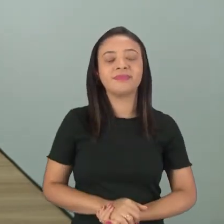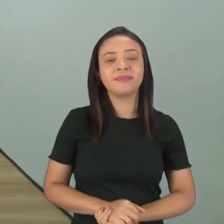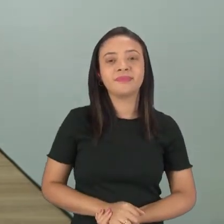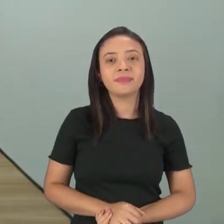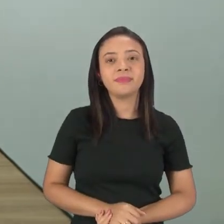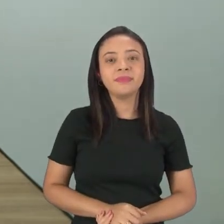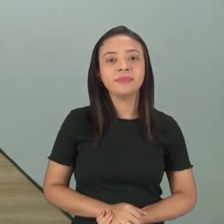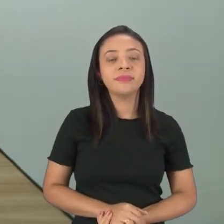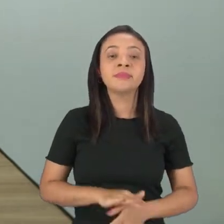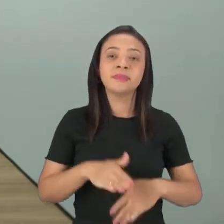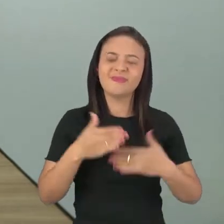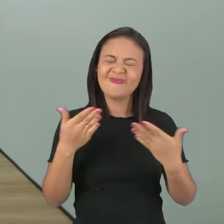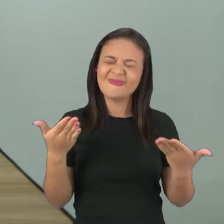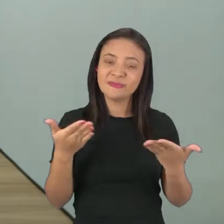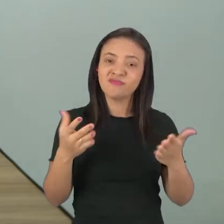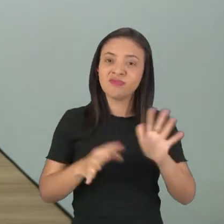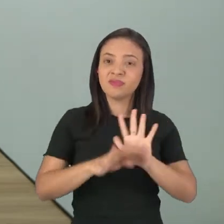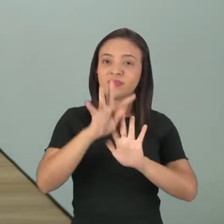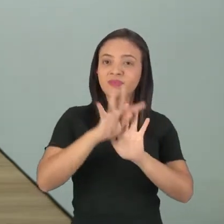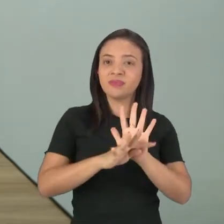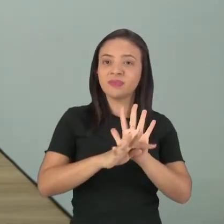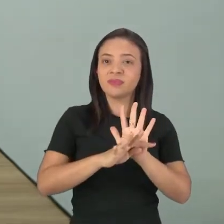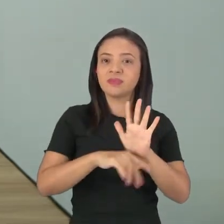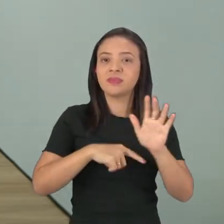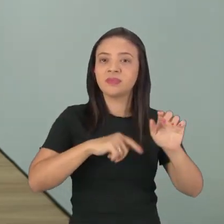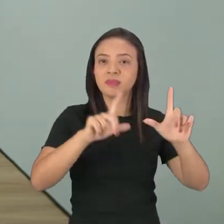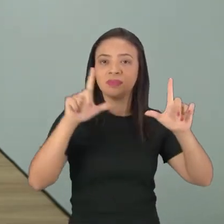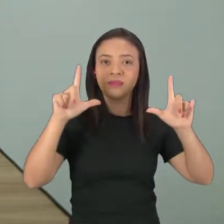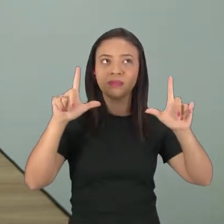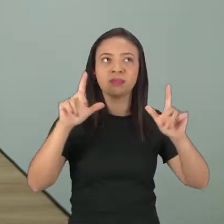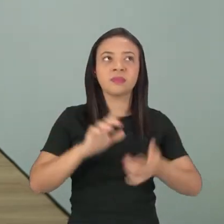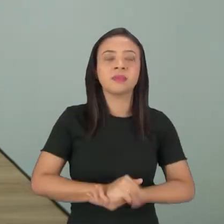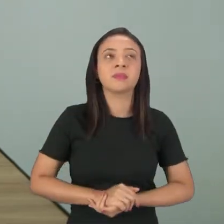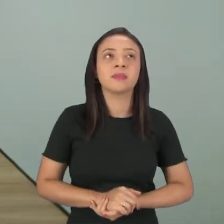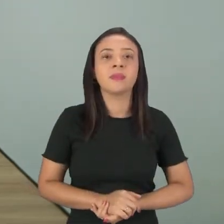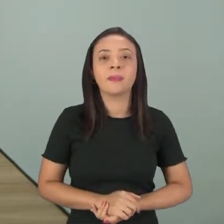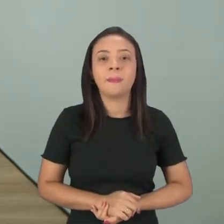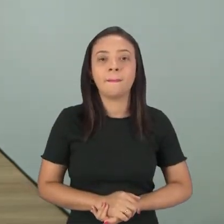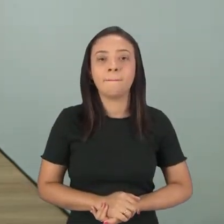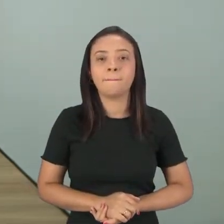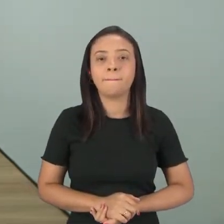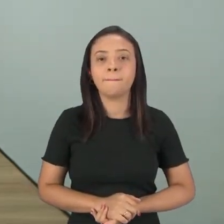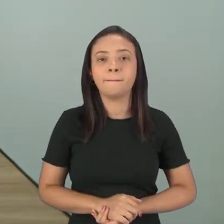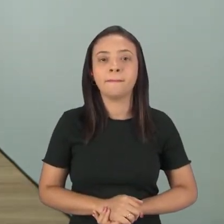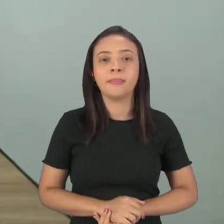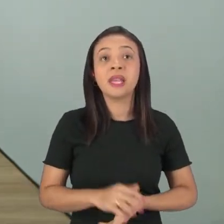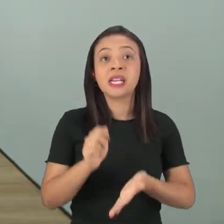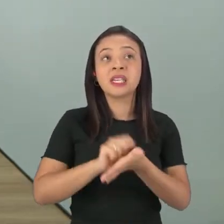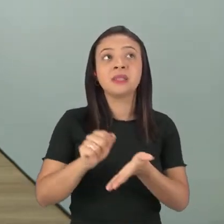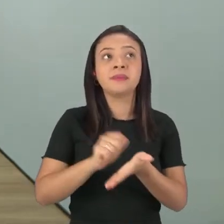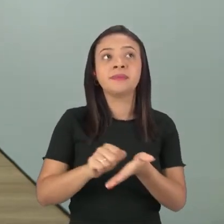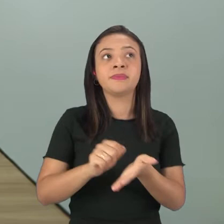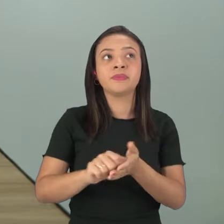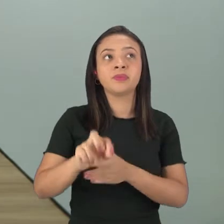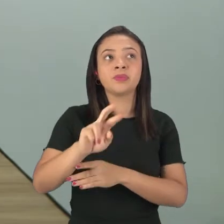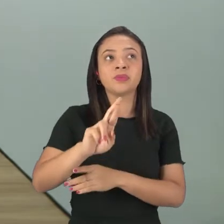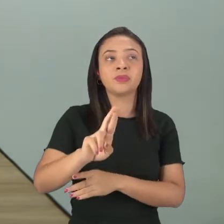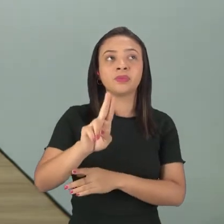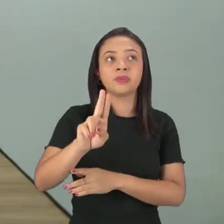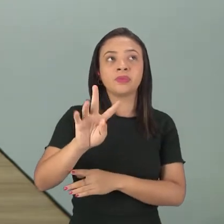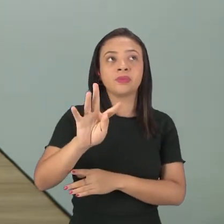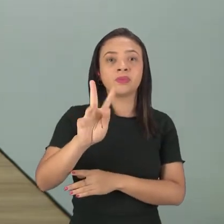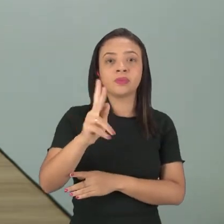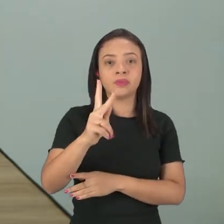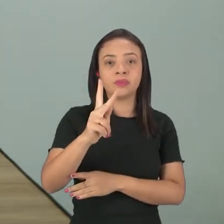mas vamos lá ao texto do cartaz vamos lá a versão né a rocha certo vamos